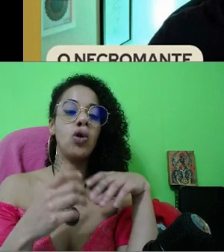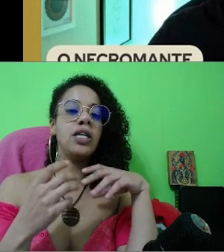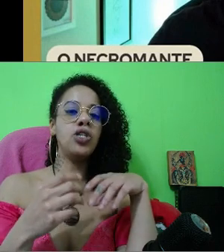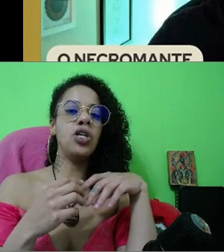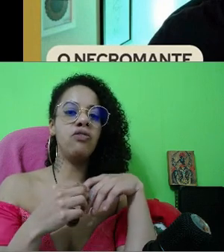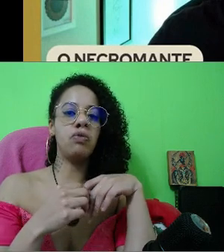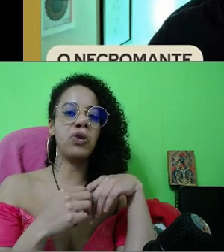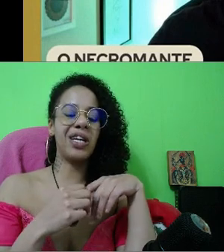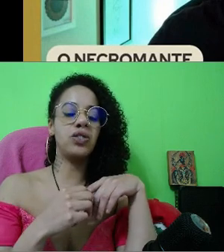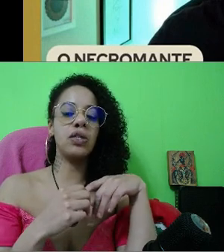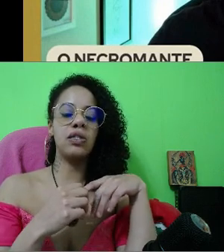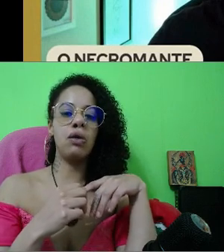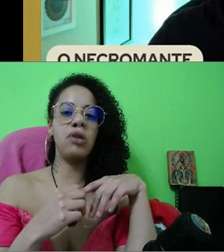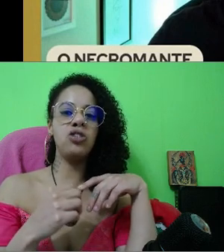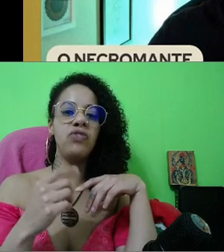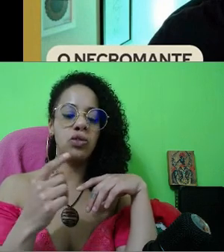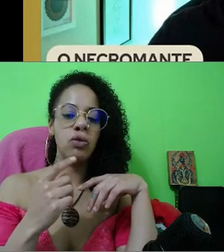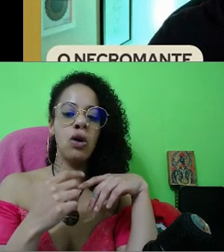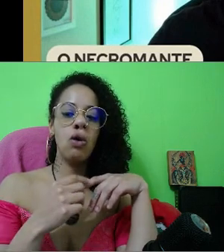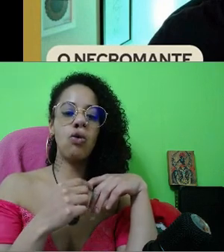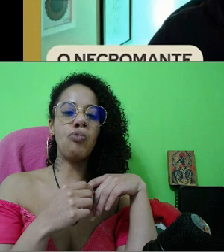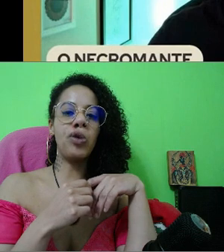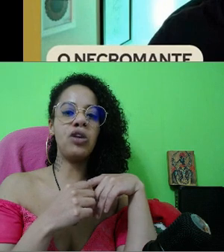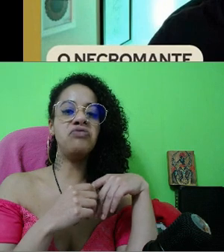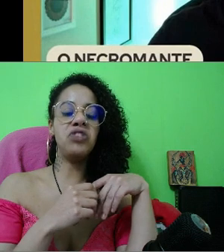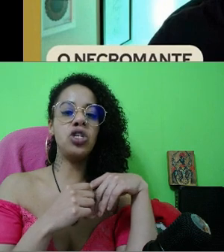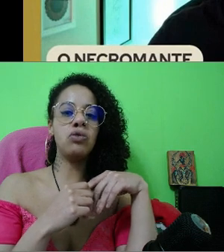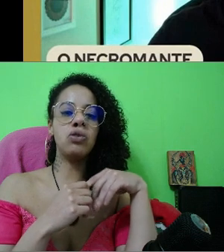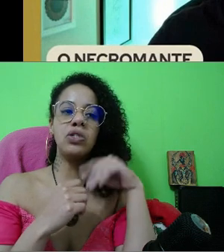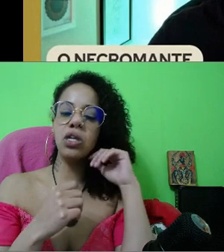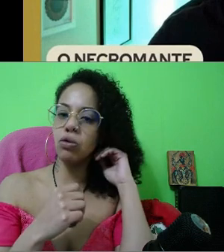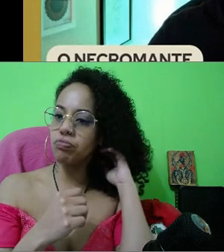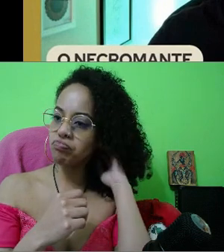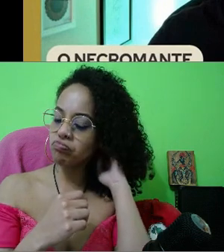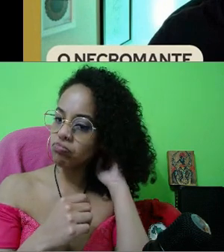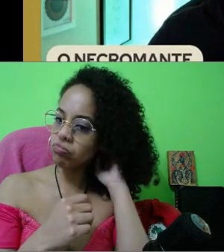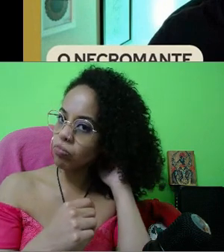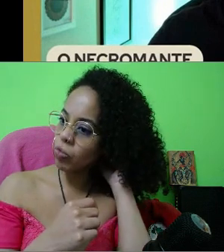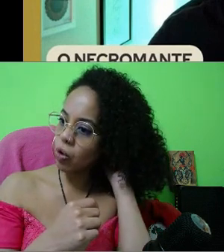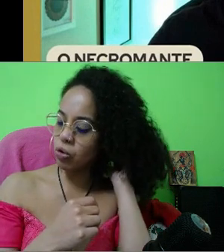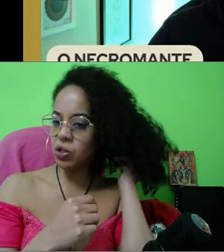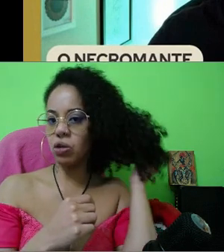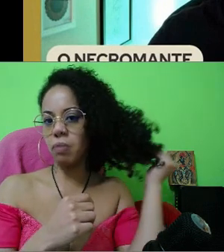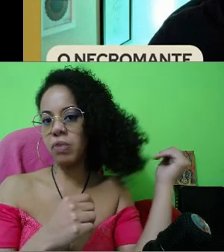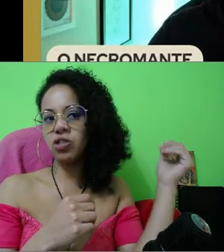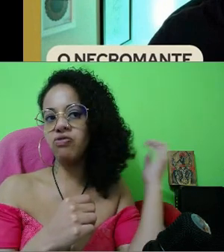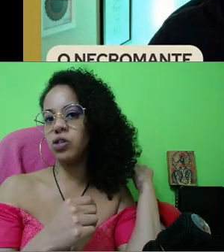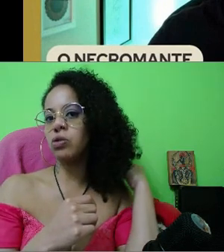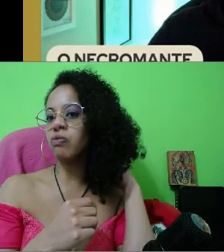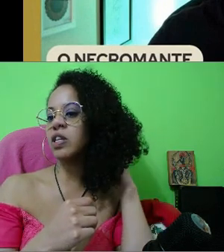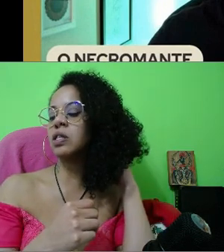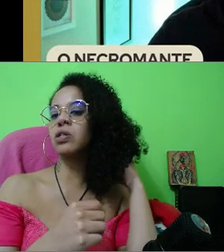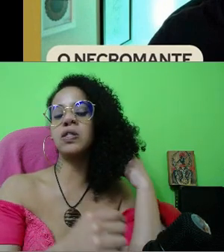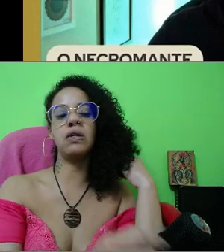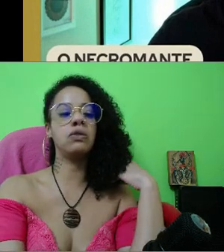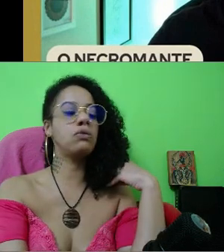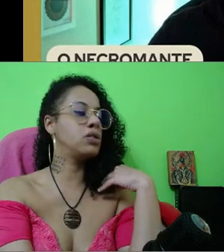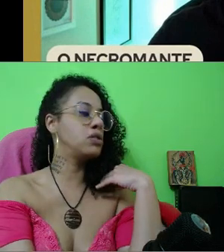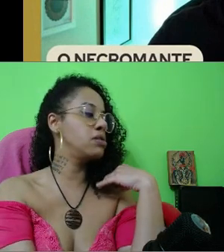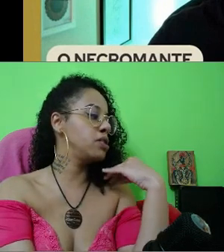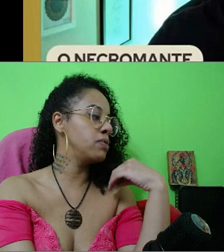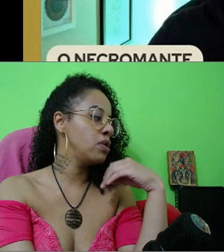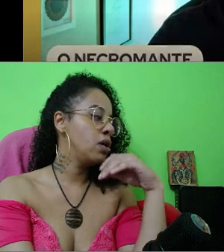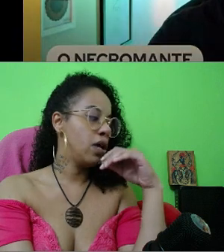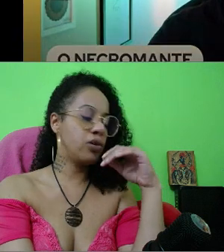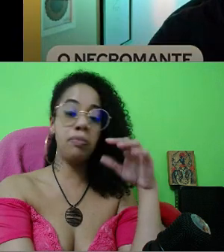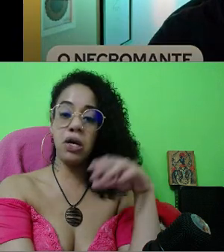é de um coletivo porque sozinho é bem difícil o companheiro Vitinho conseguiu conseguiu é bem difícil fazer sozinho